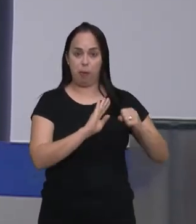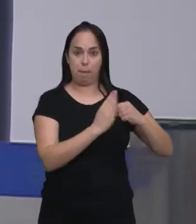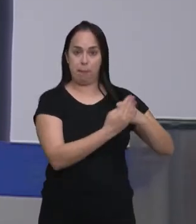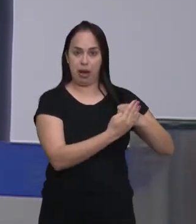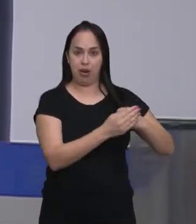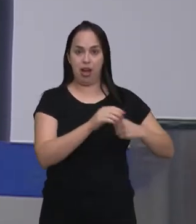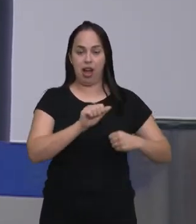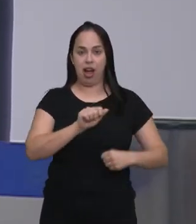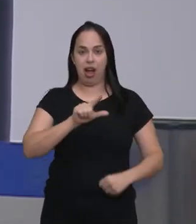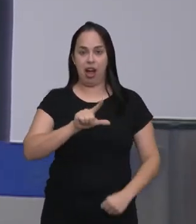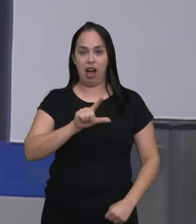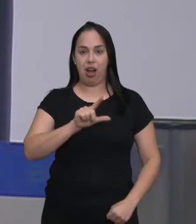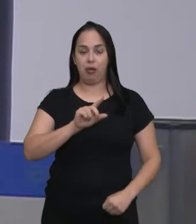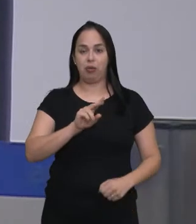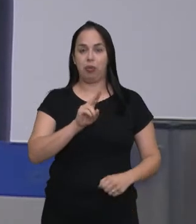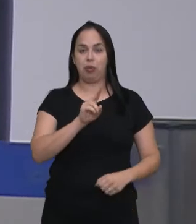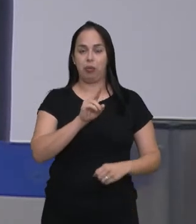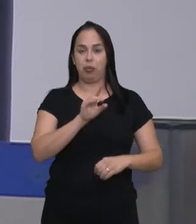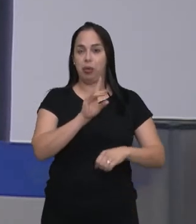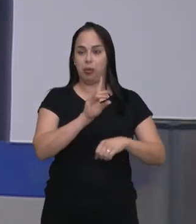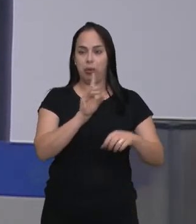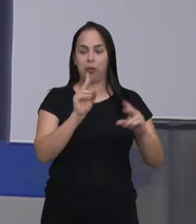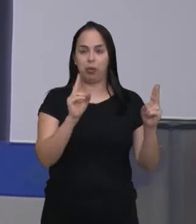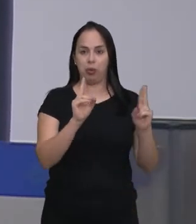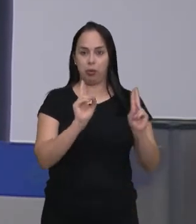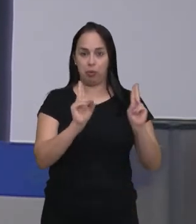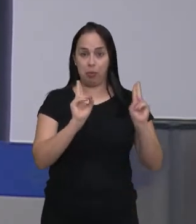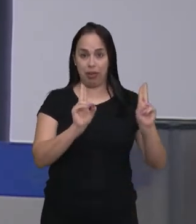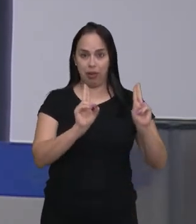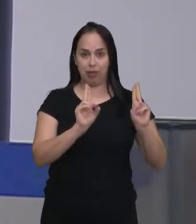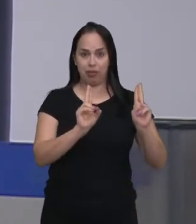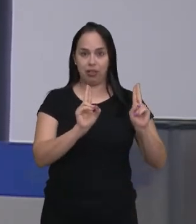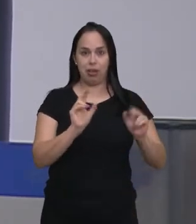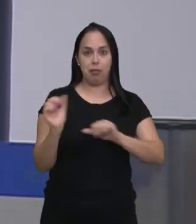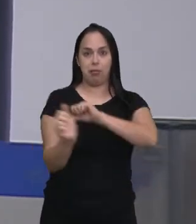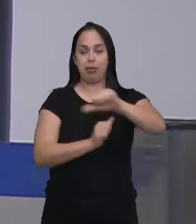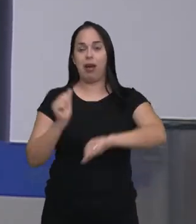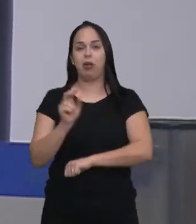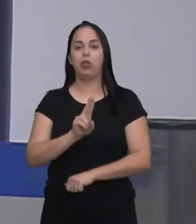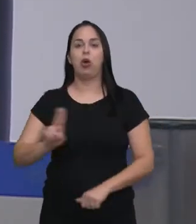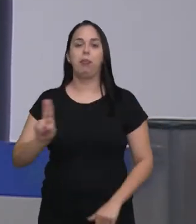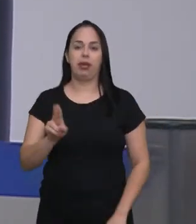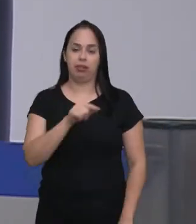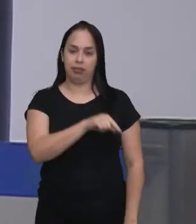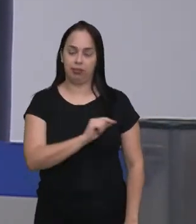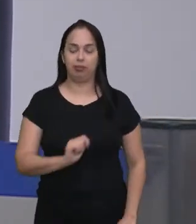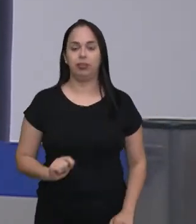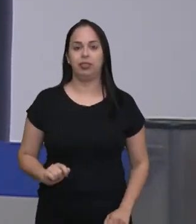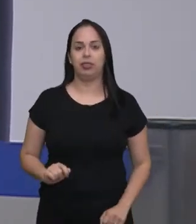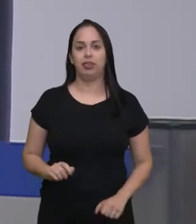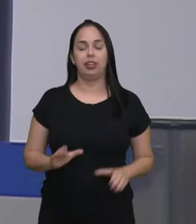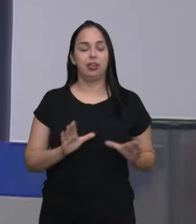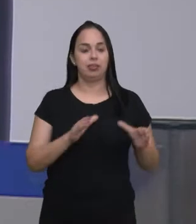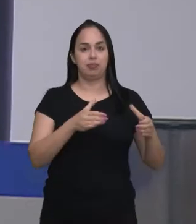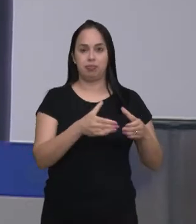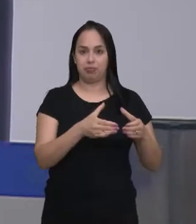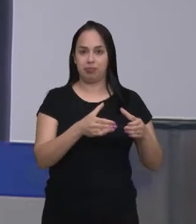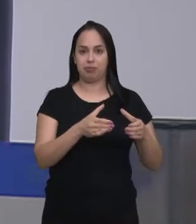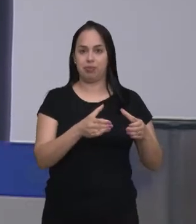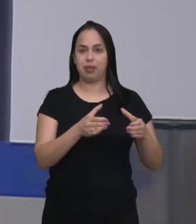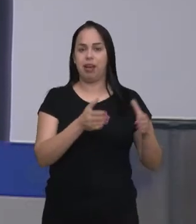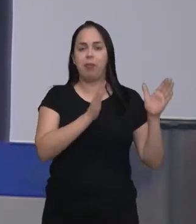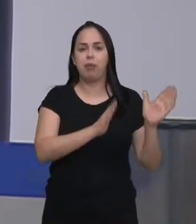no bairro Urbanova de Maria Rita de Barros Balbuino. Comissões de Justiça, rito